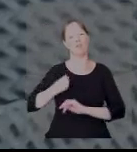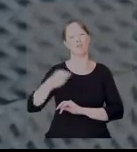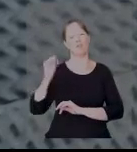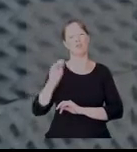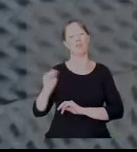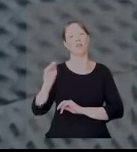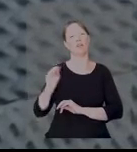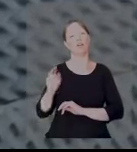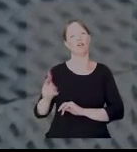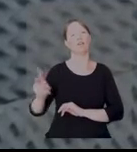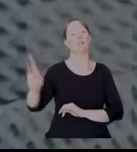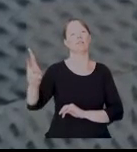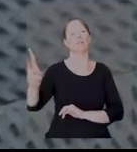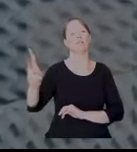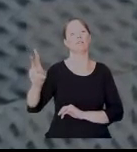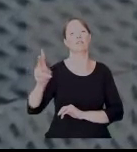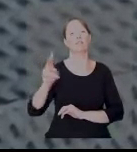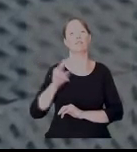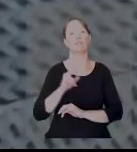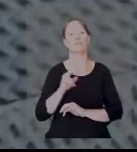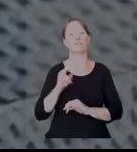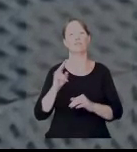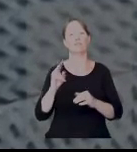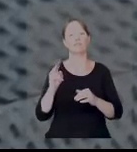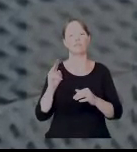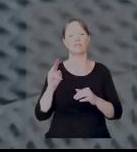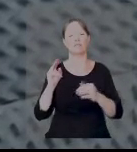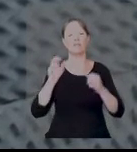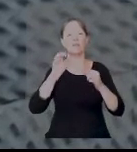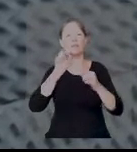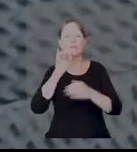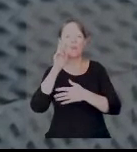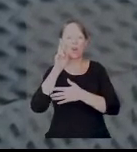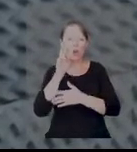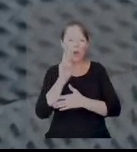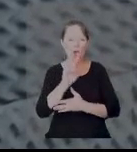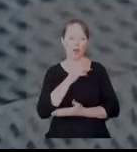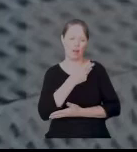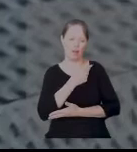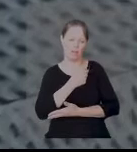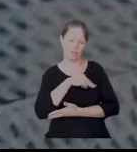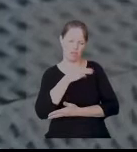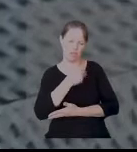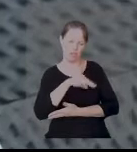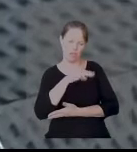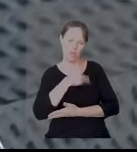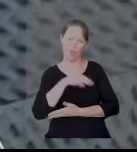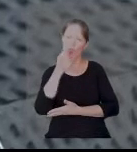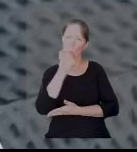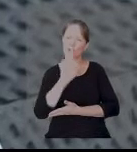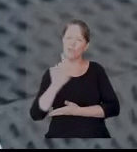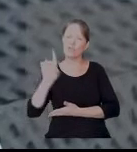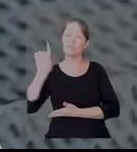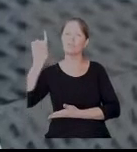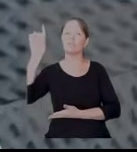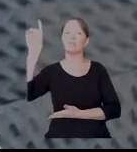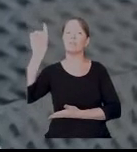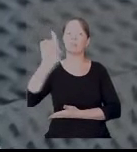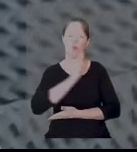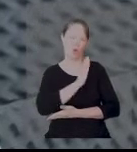vida eterna. Se olharmos bem para a bondade, o amor, a misericórdia do Senhor nosso